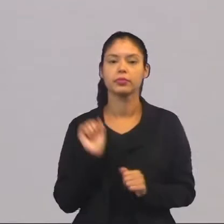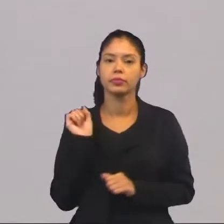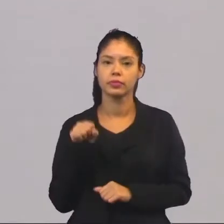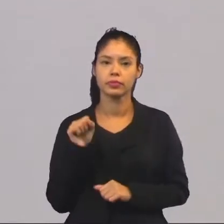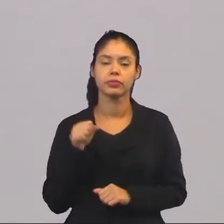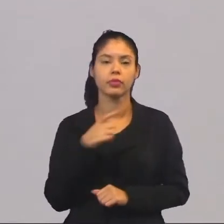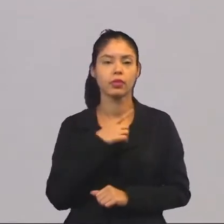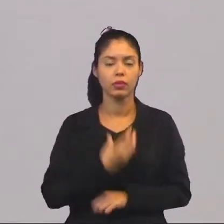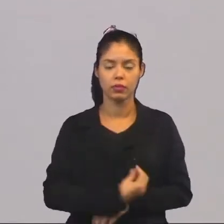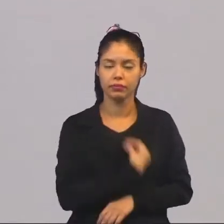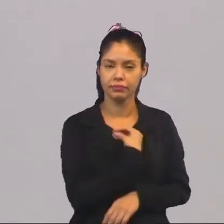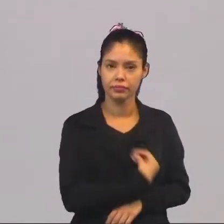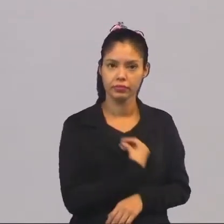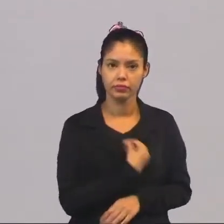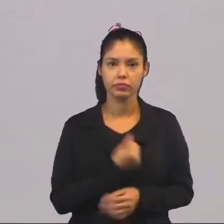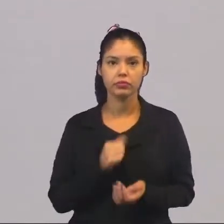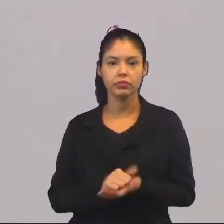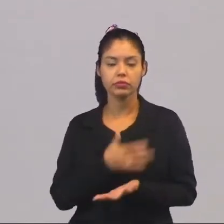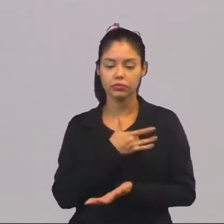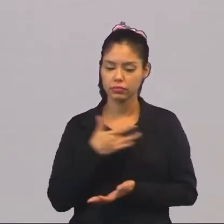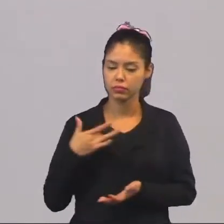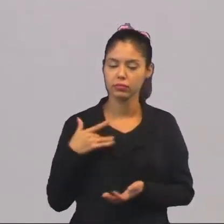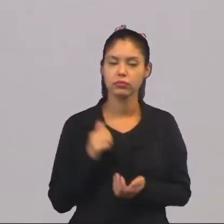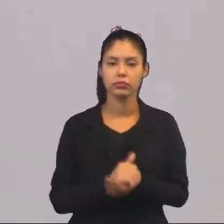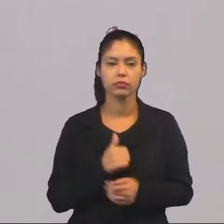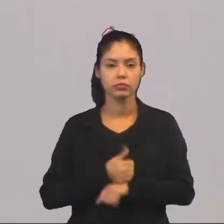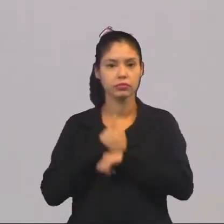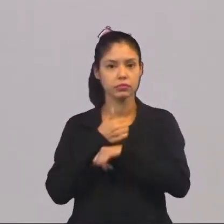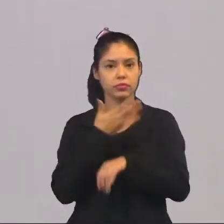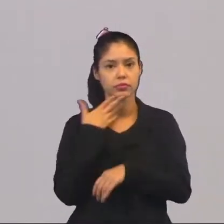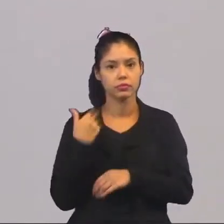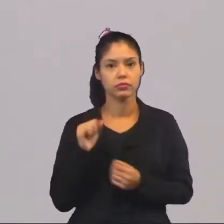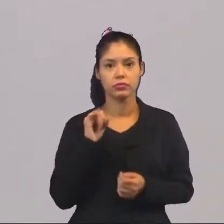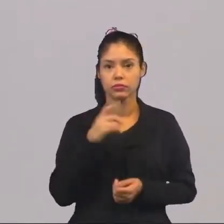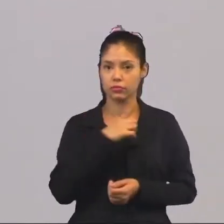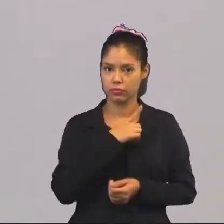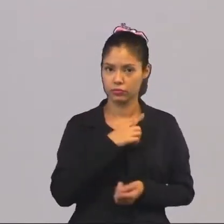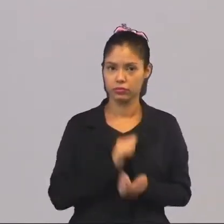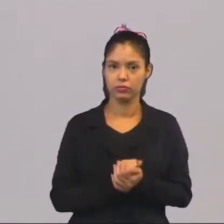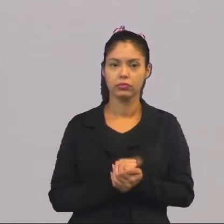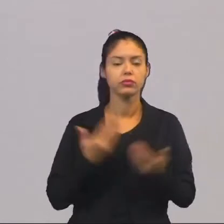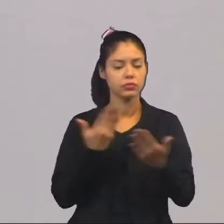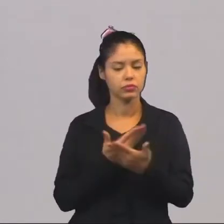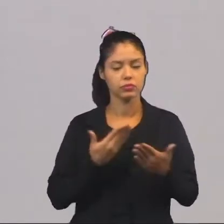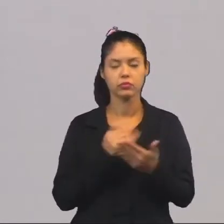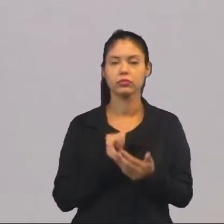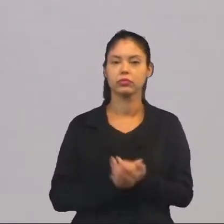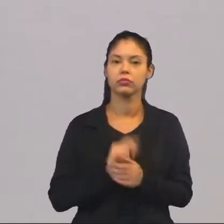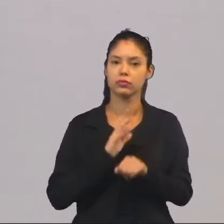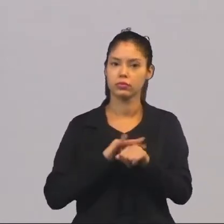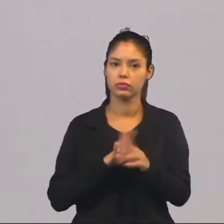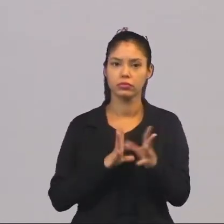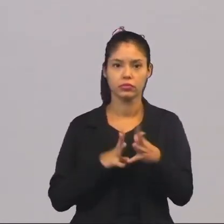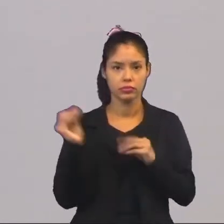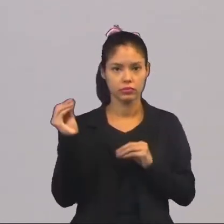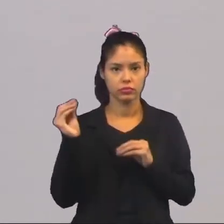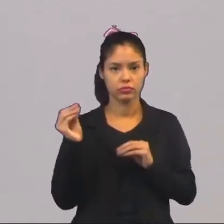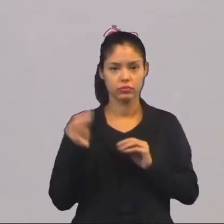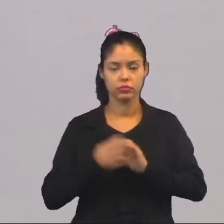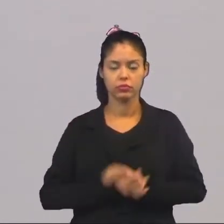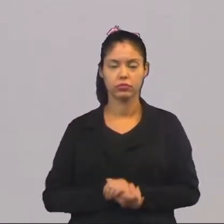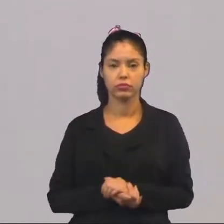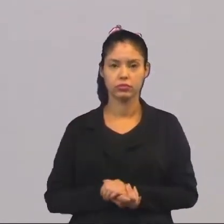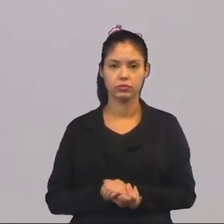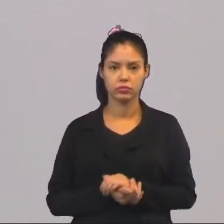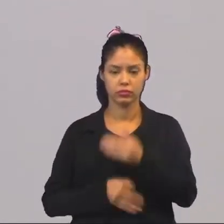sim ter uma vida saudável, ter uma vida de qualidade melhor, se ela tomar, fizer o tratamento, a doença pode demorar